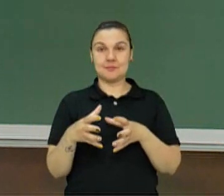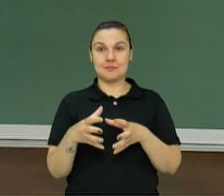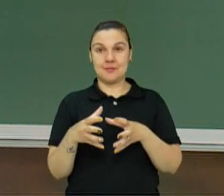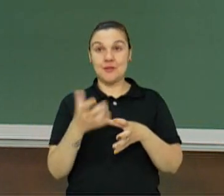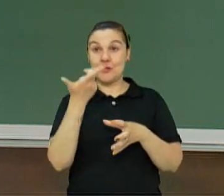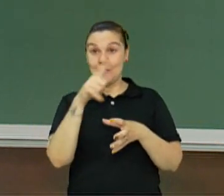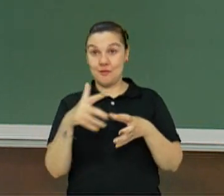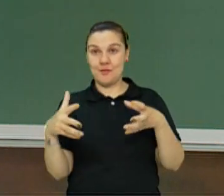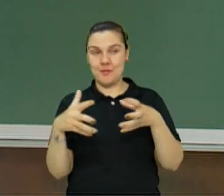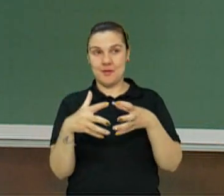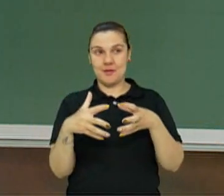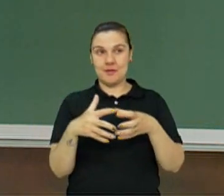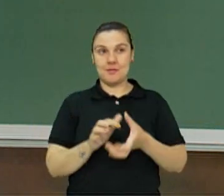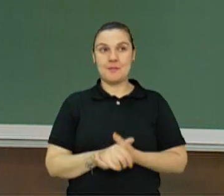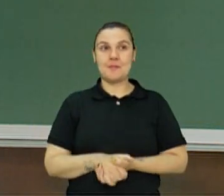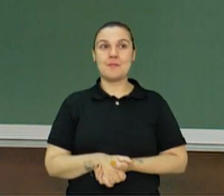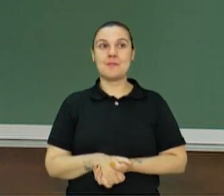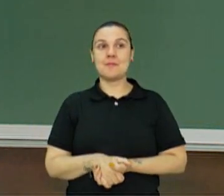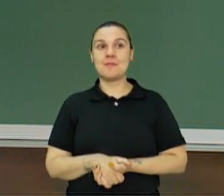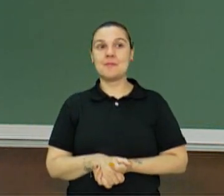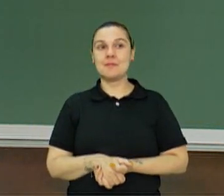pessoal, novamente, nós temos